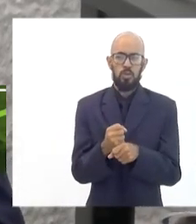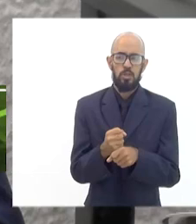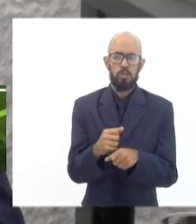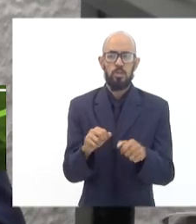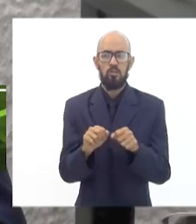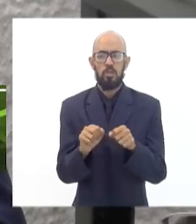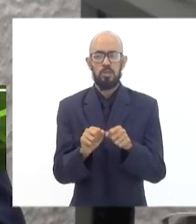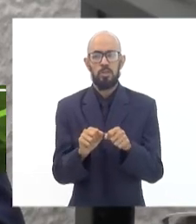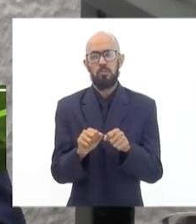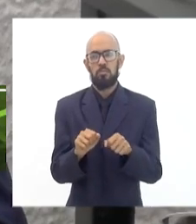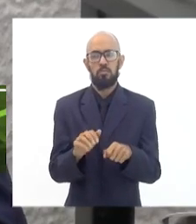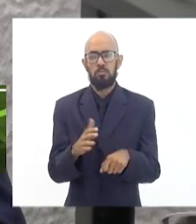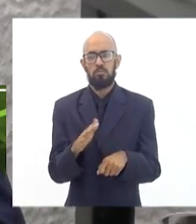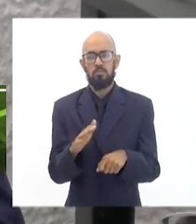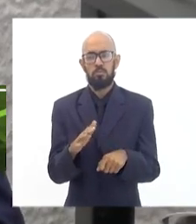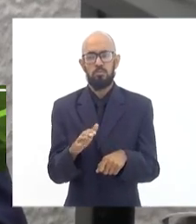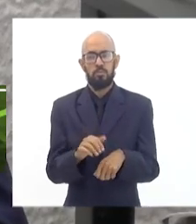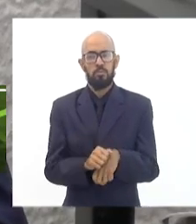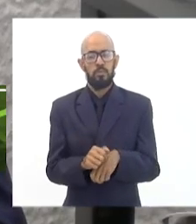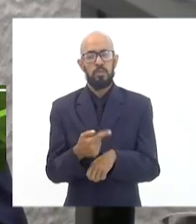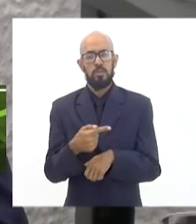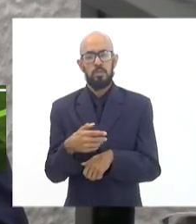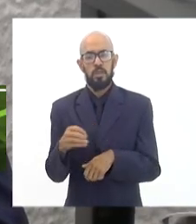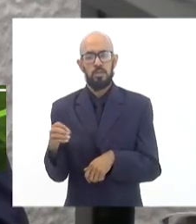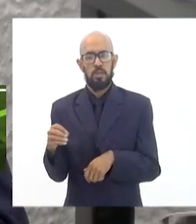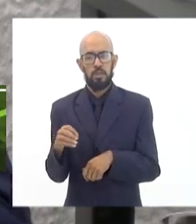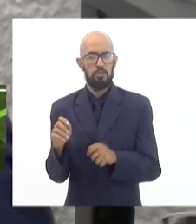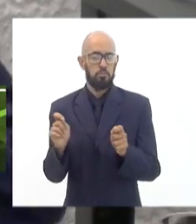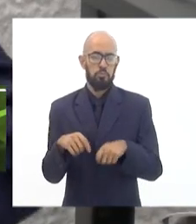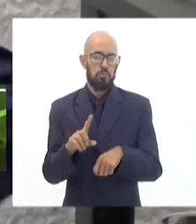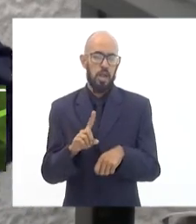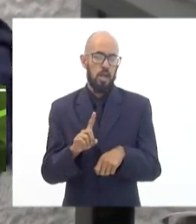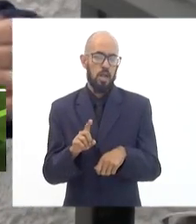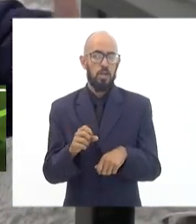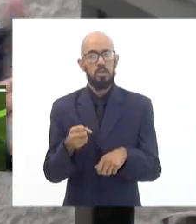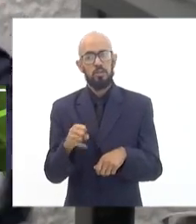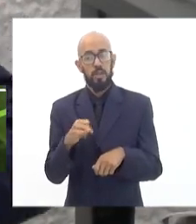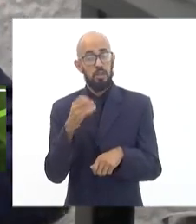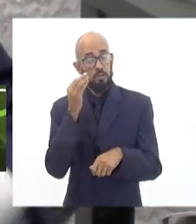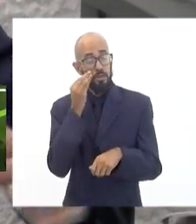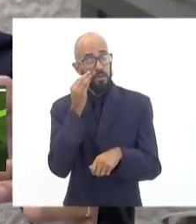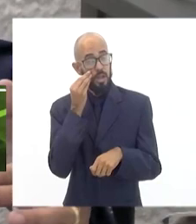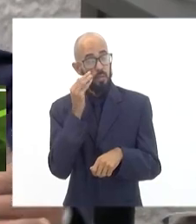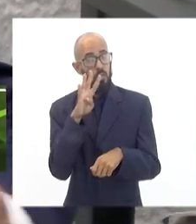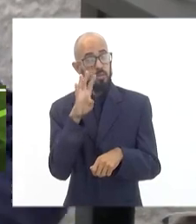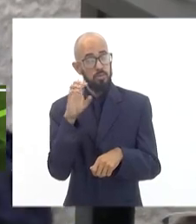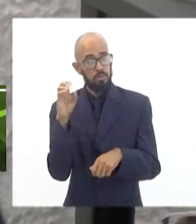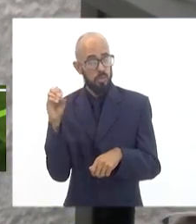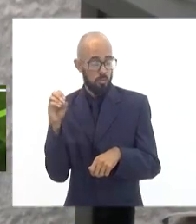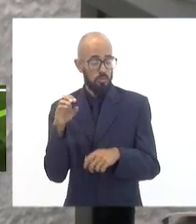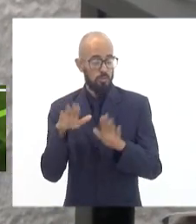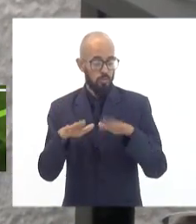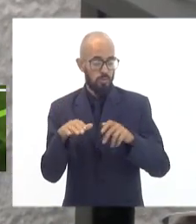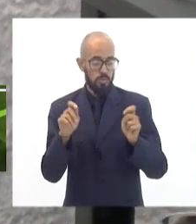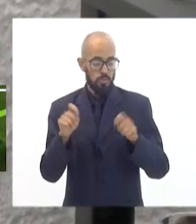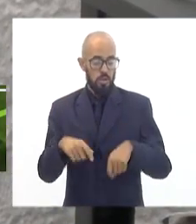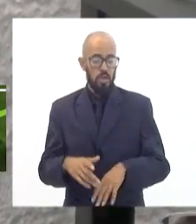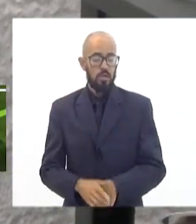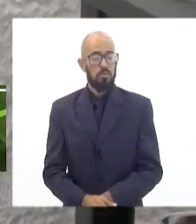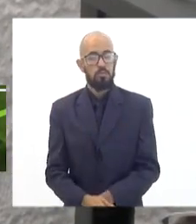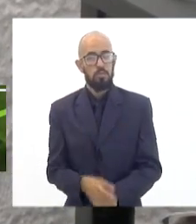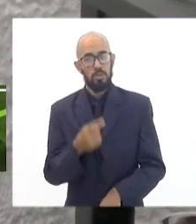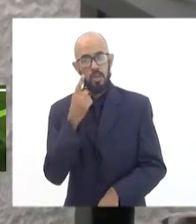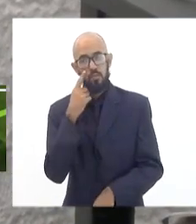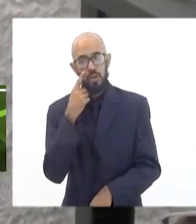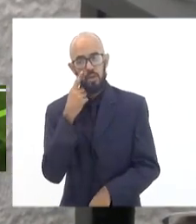uma prévia de 400 de 700 não dá mas pode ser 400 você fazendo A Conservação Estamos estudando pode ser menos mas de qualquer forma